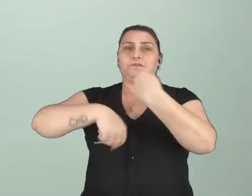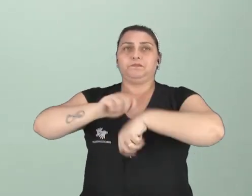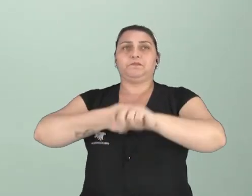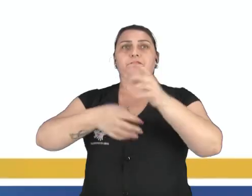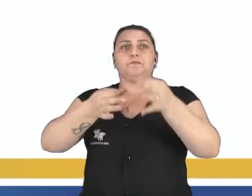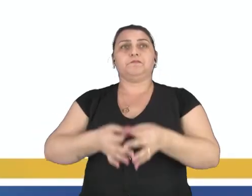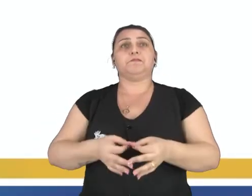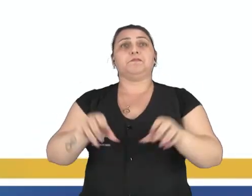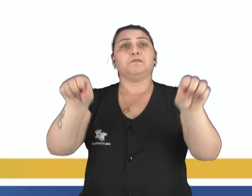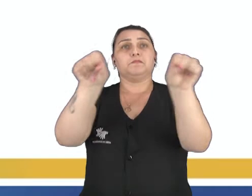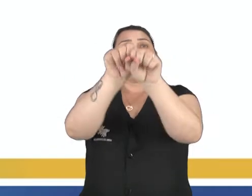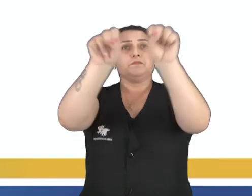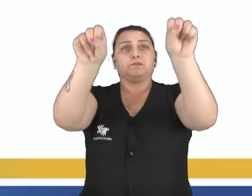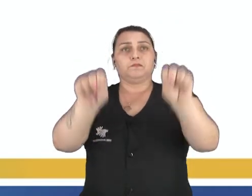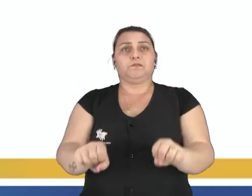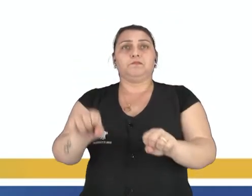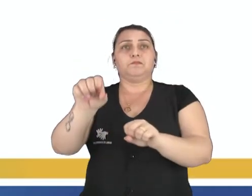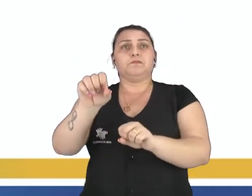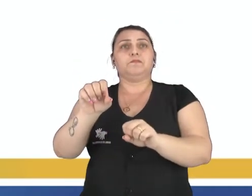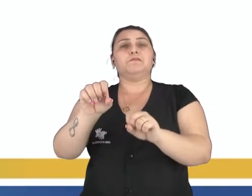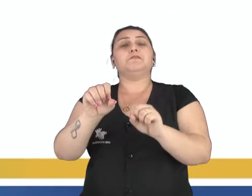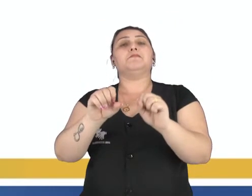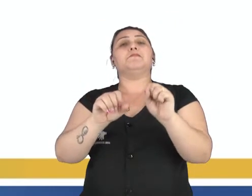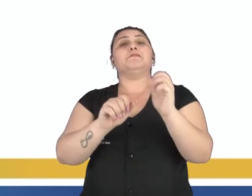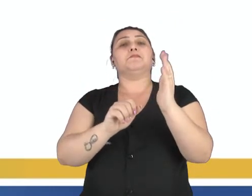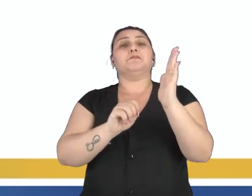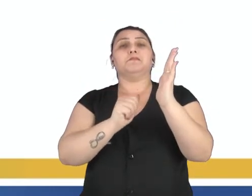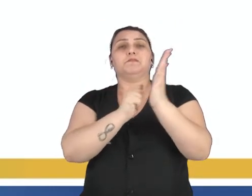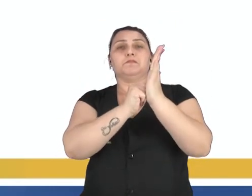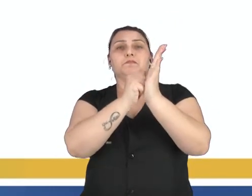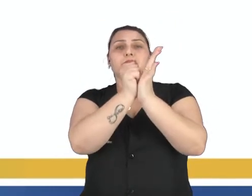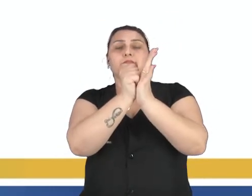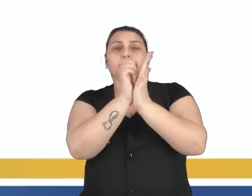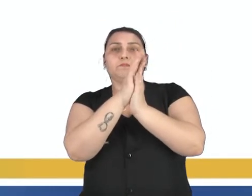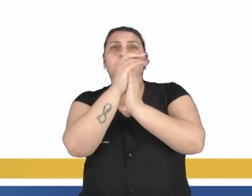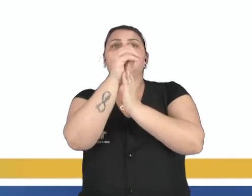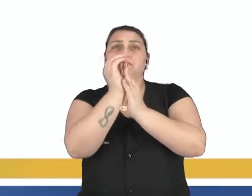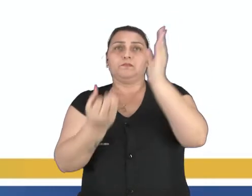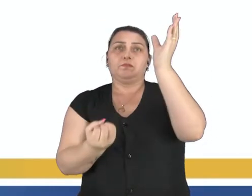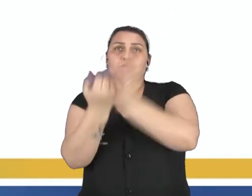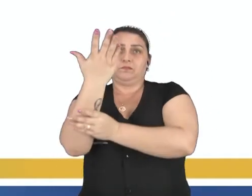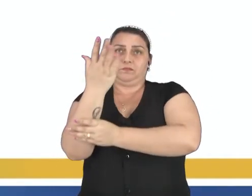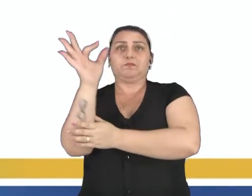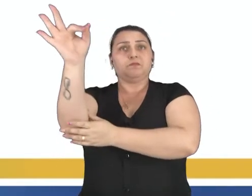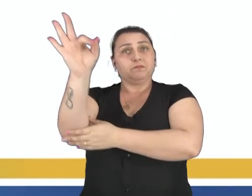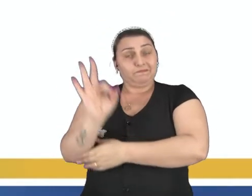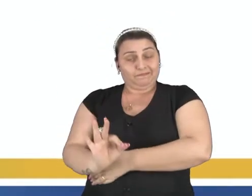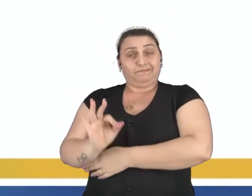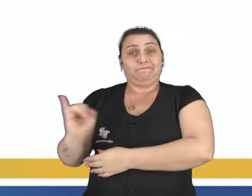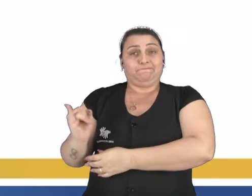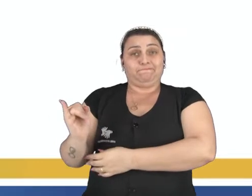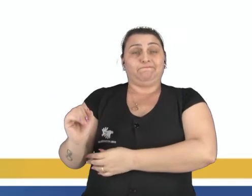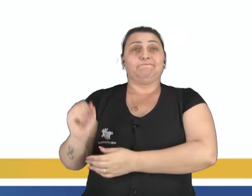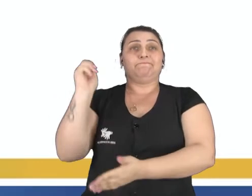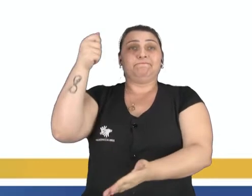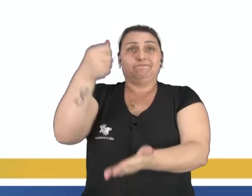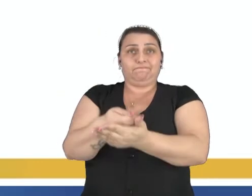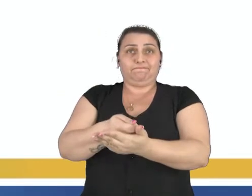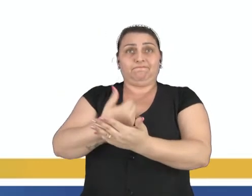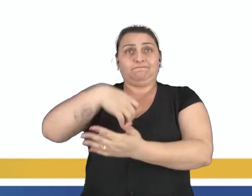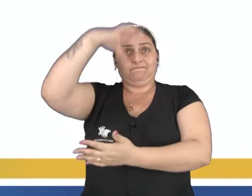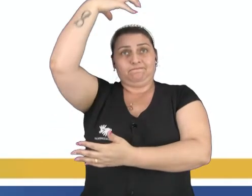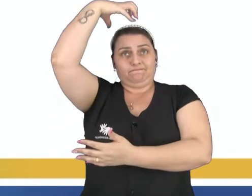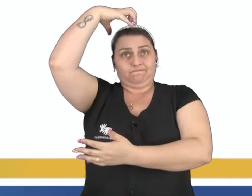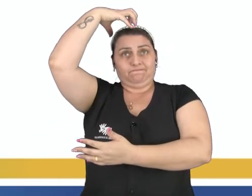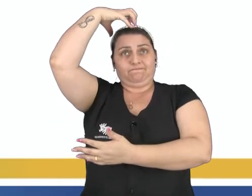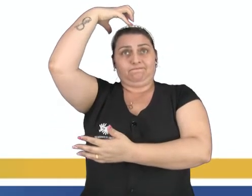econômica. Por último, um sistema burocrático, que marcou o surgimento das tarifas e tributos cobrados pelo rei